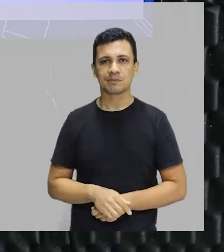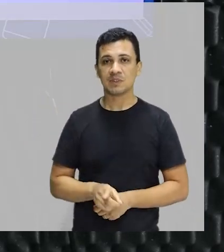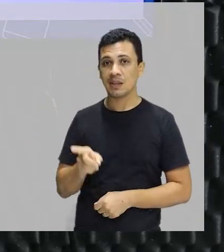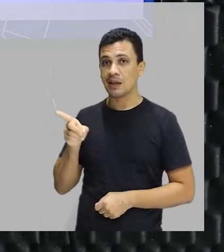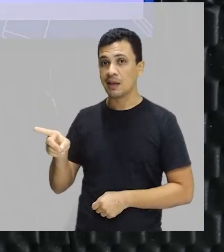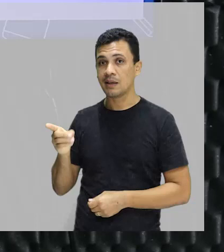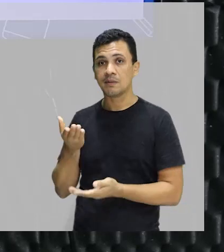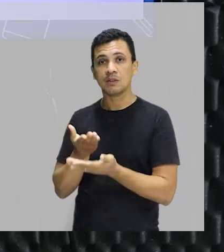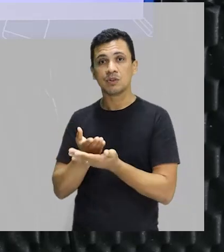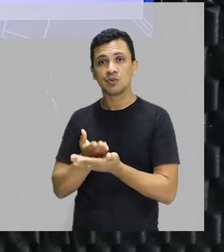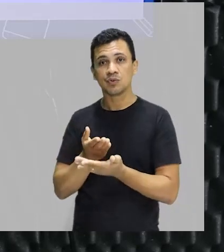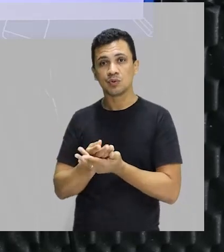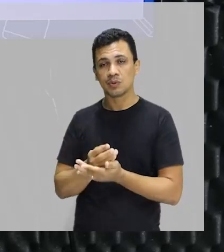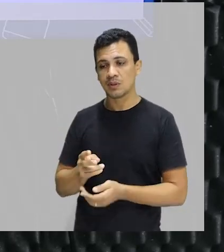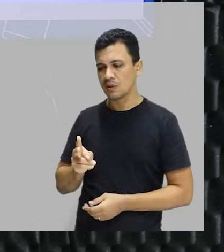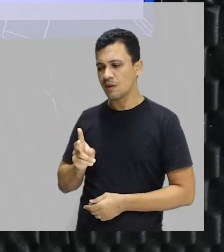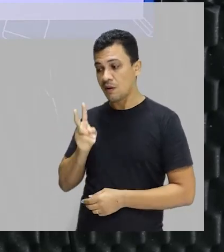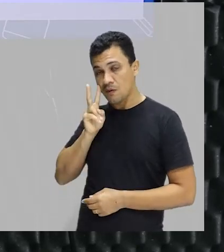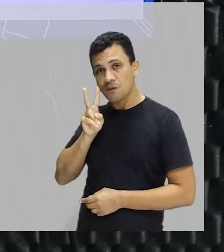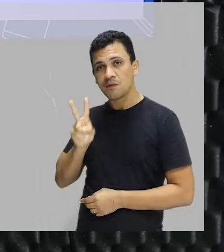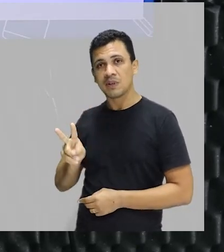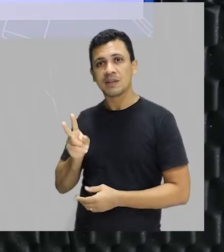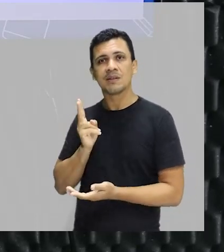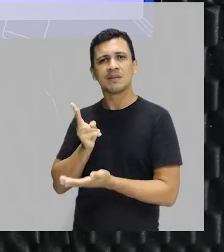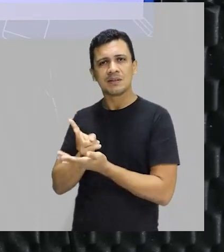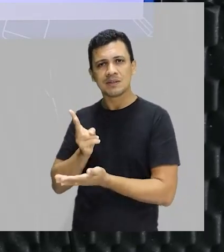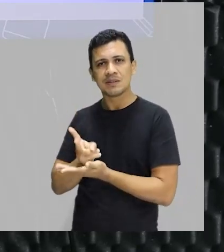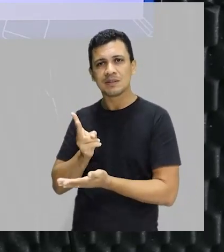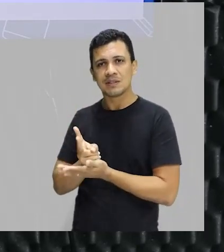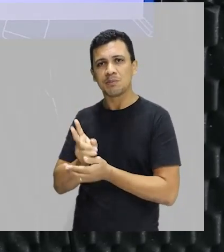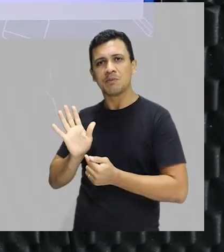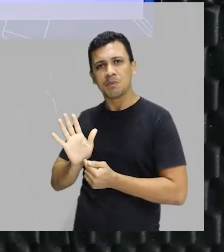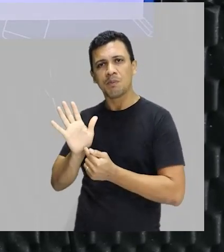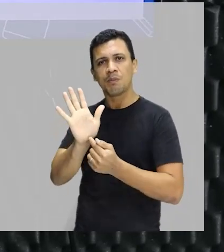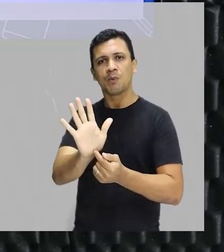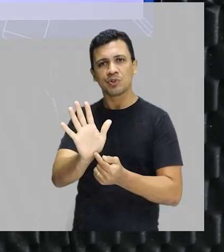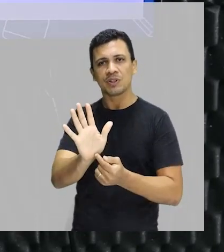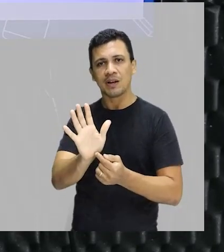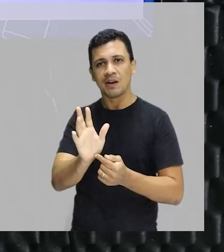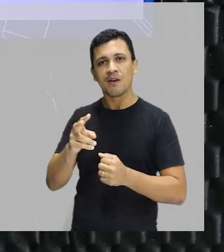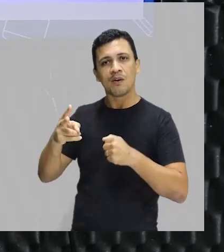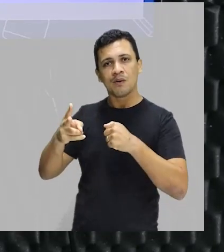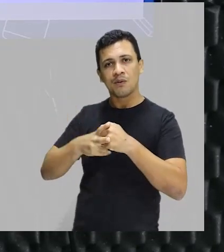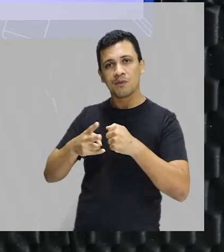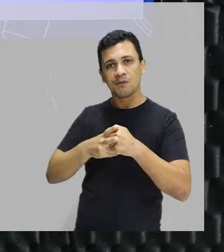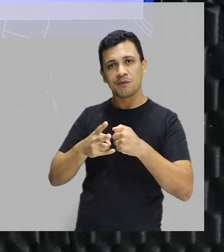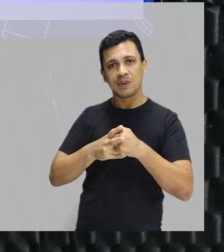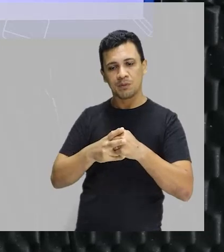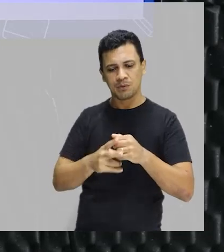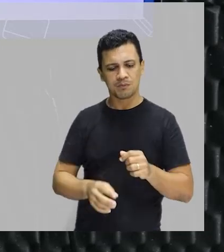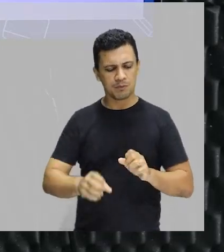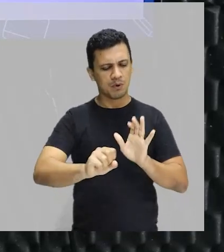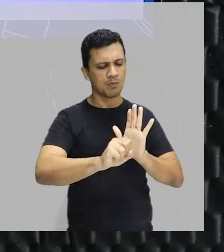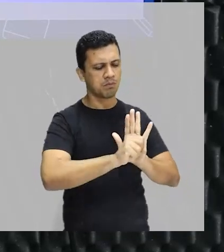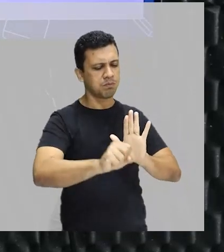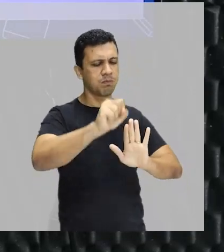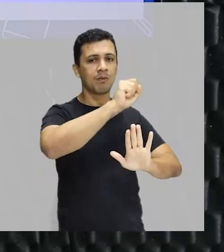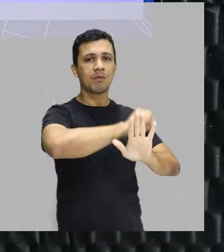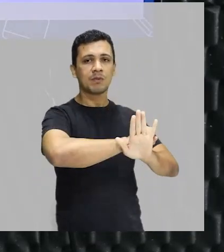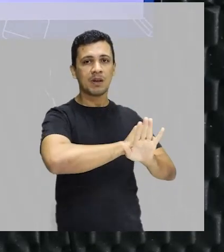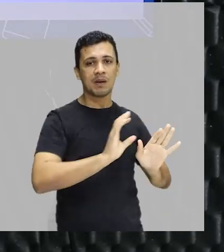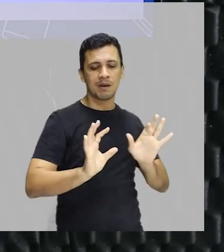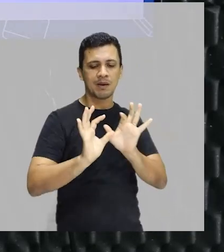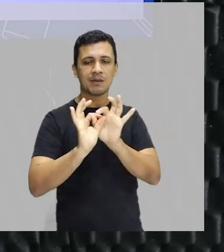studying. Então, o verbo to be sempre está lá para representar esse estar. Ele faz a ligação entre o sujeito e a ação